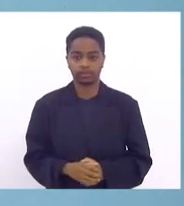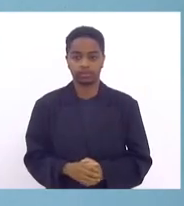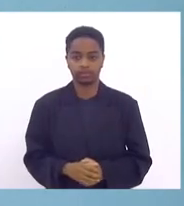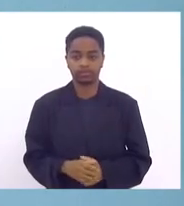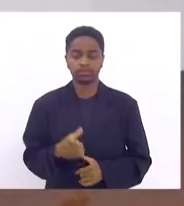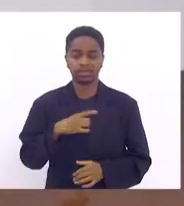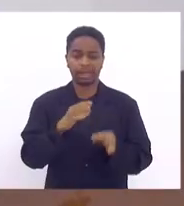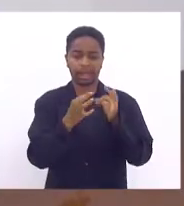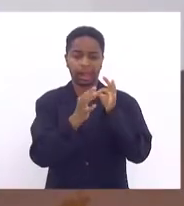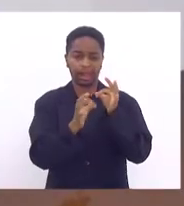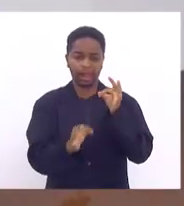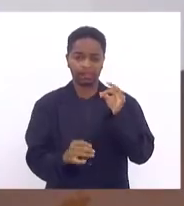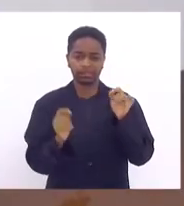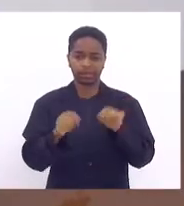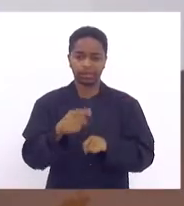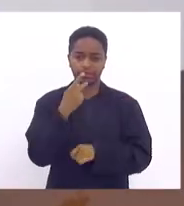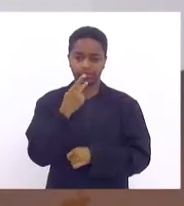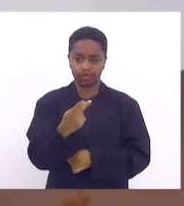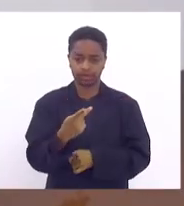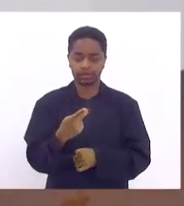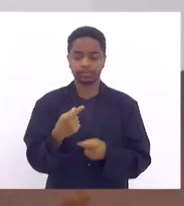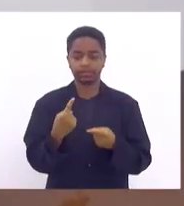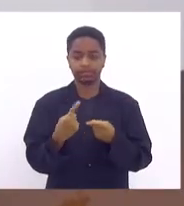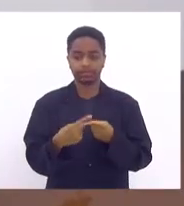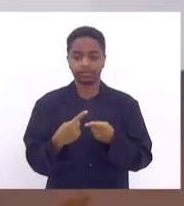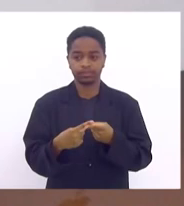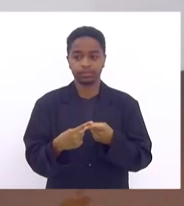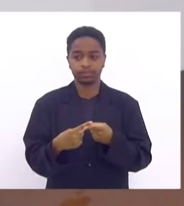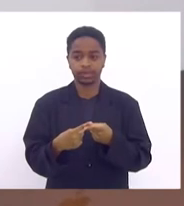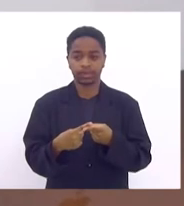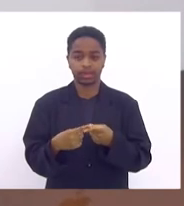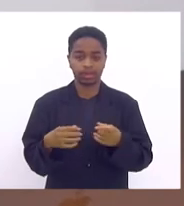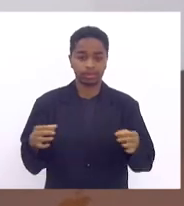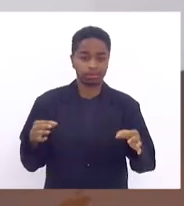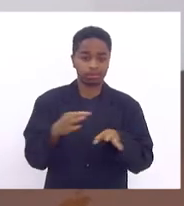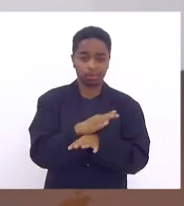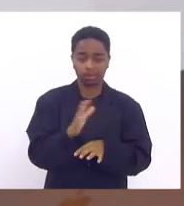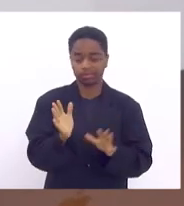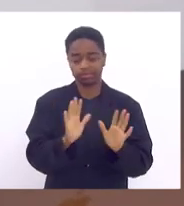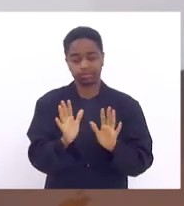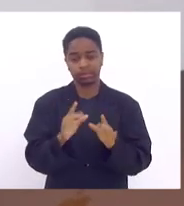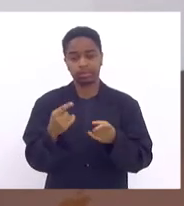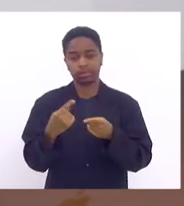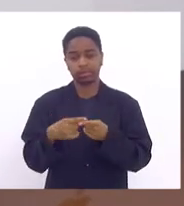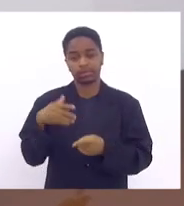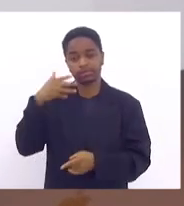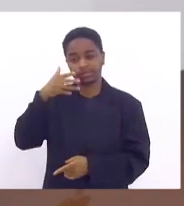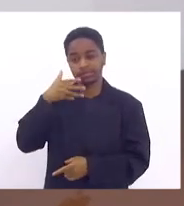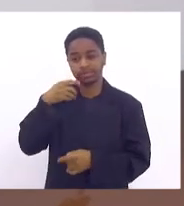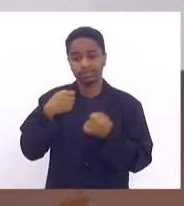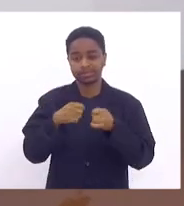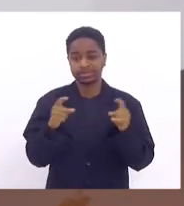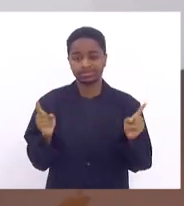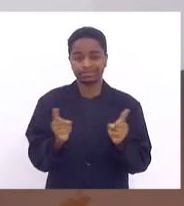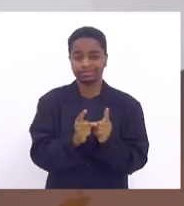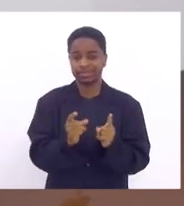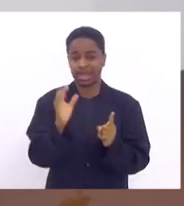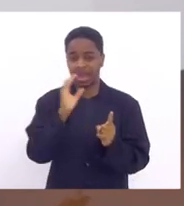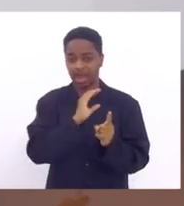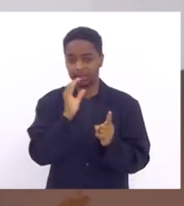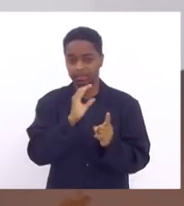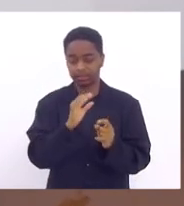falar sobre esse assunto Dr Robson né isso não esgota né Essa fala aqui uma fala pensada para ser sumamente rápida